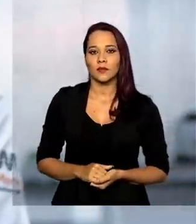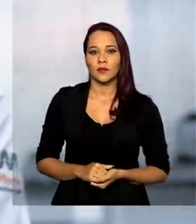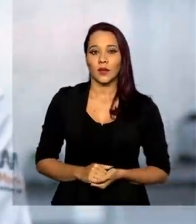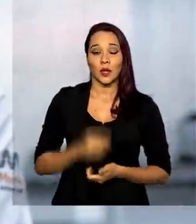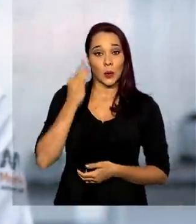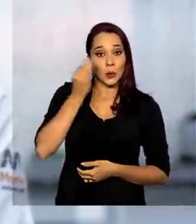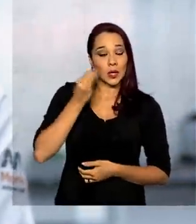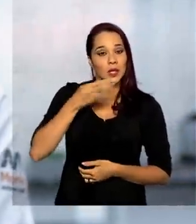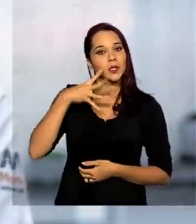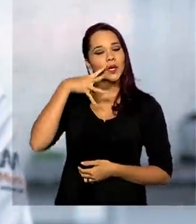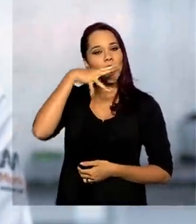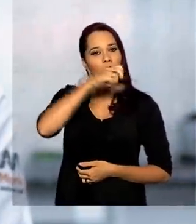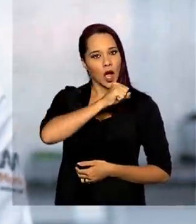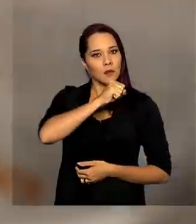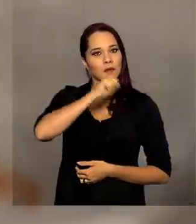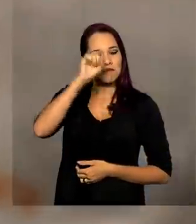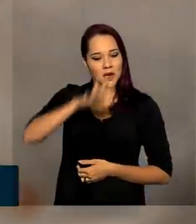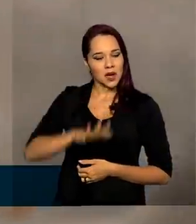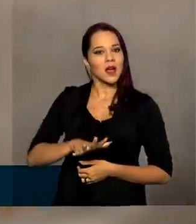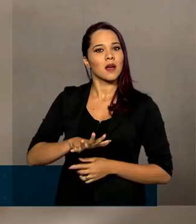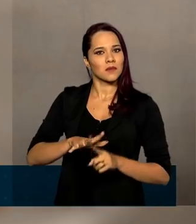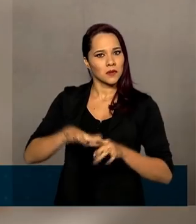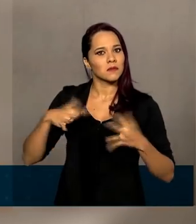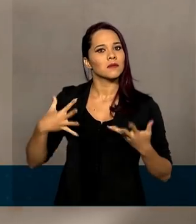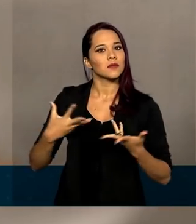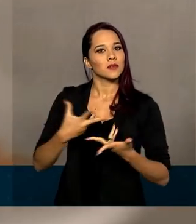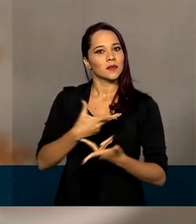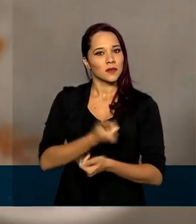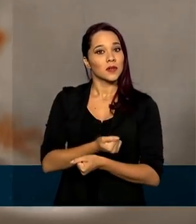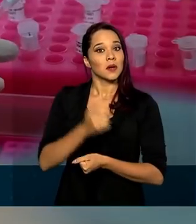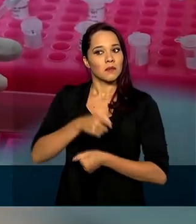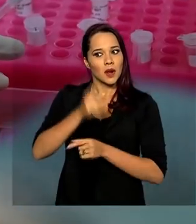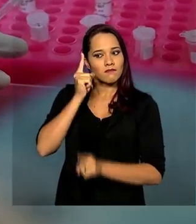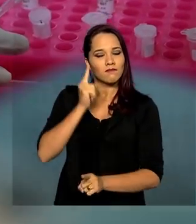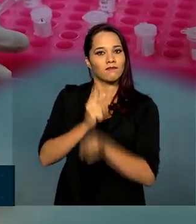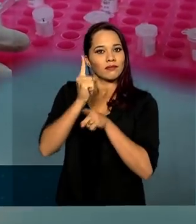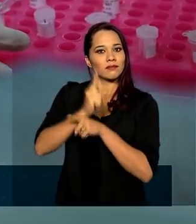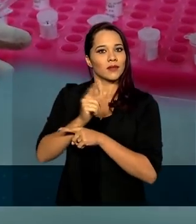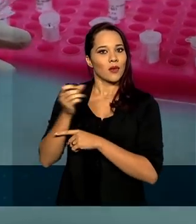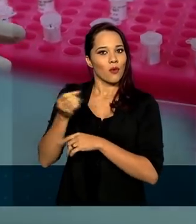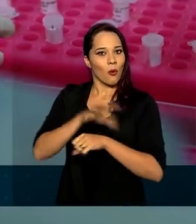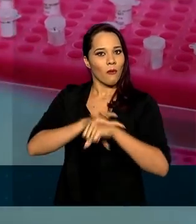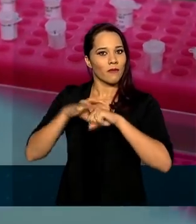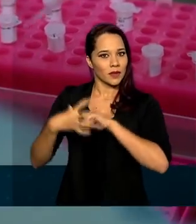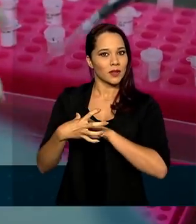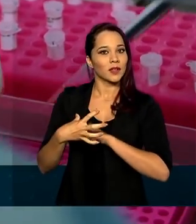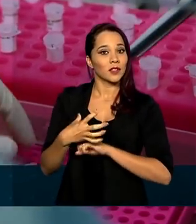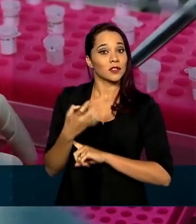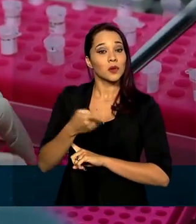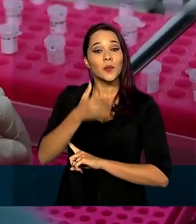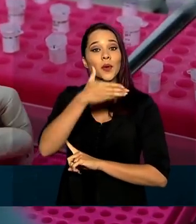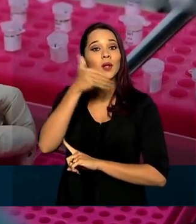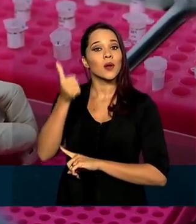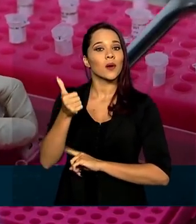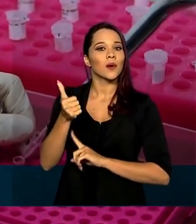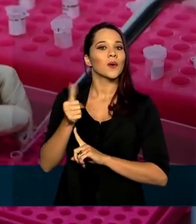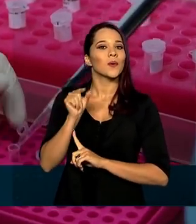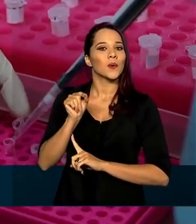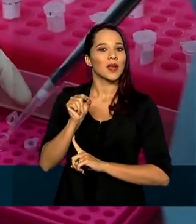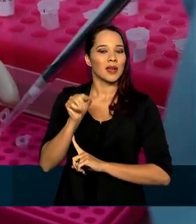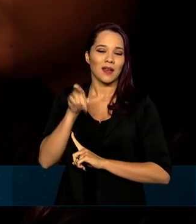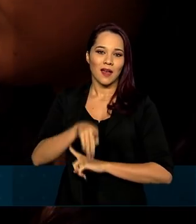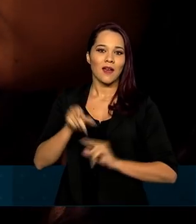Um teste rápido, barato e eficiente para detectar o novo coronavírus. E o melhor de tudo,